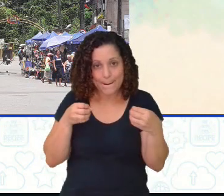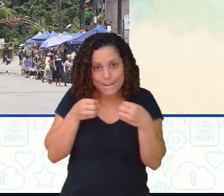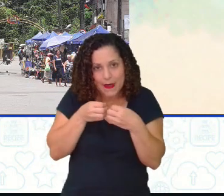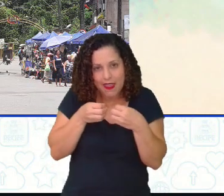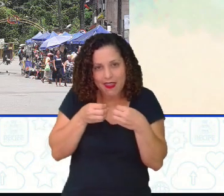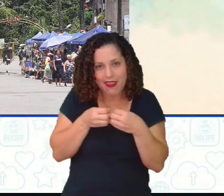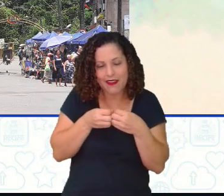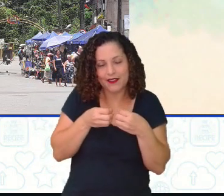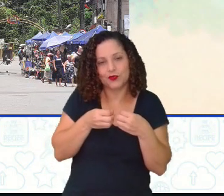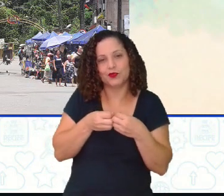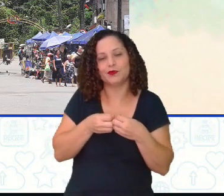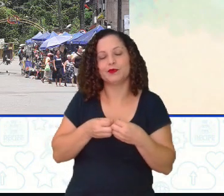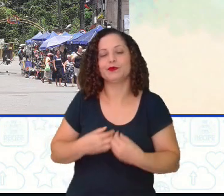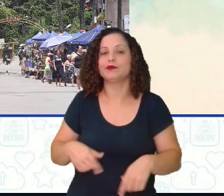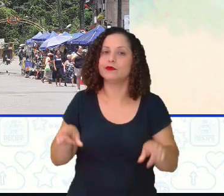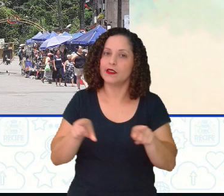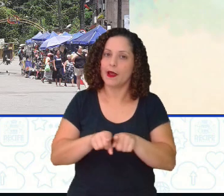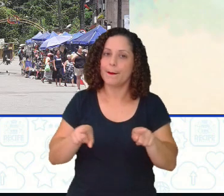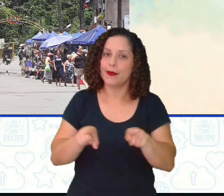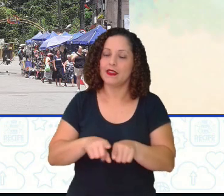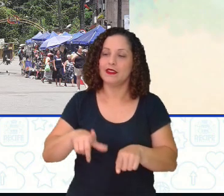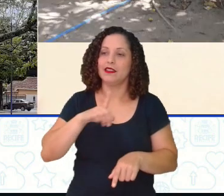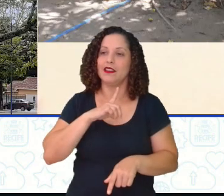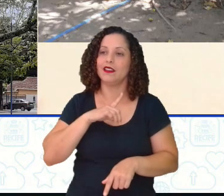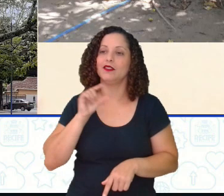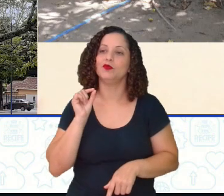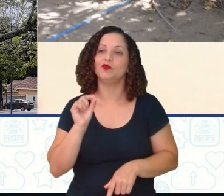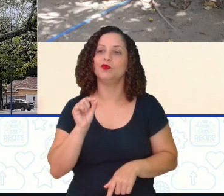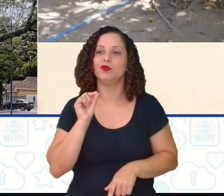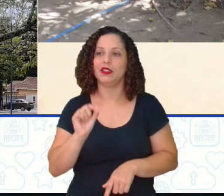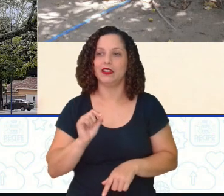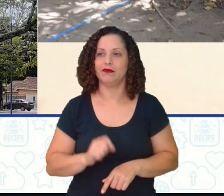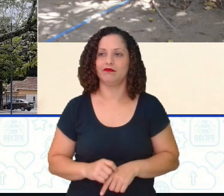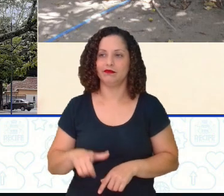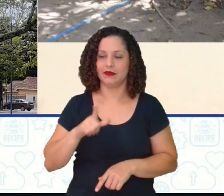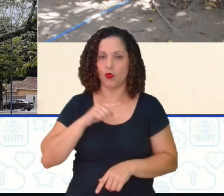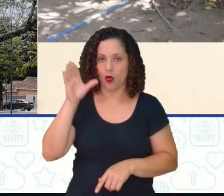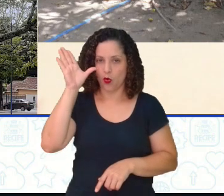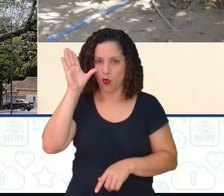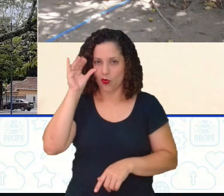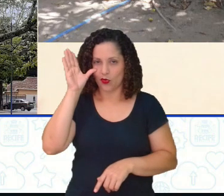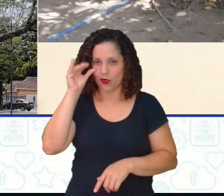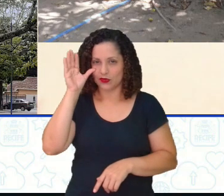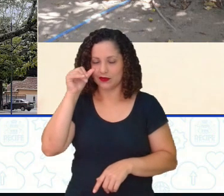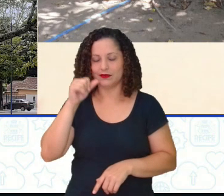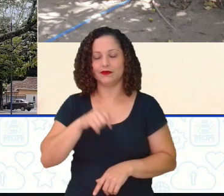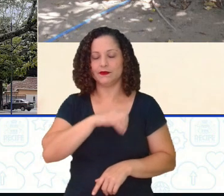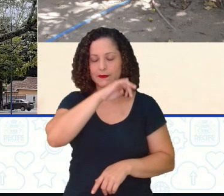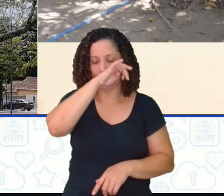pertinho. Mas eu também tenho, ainda a respeito dessa praça, uma curiosidade,